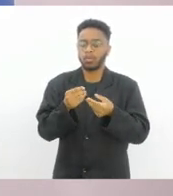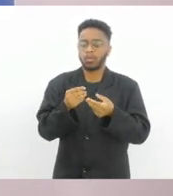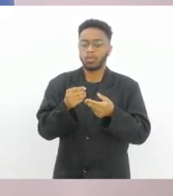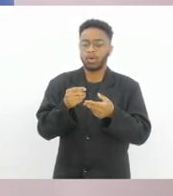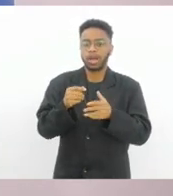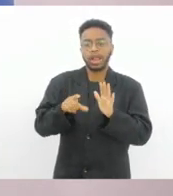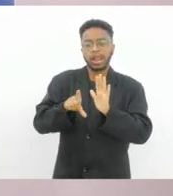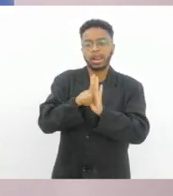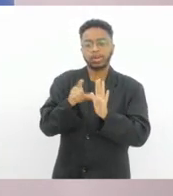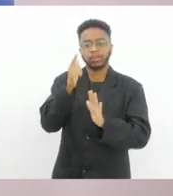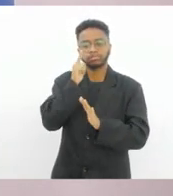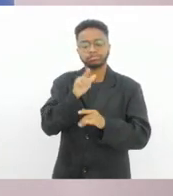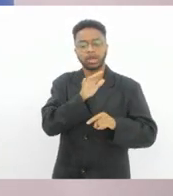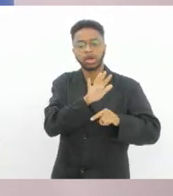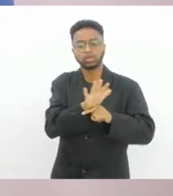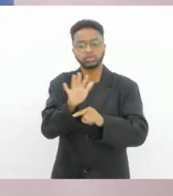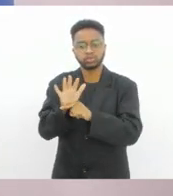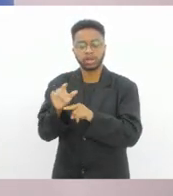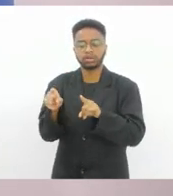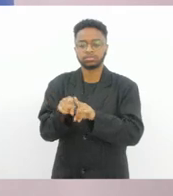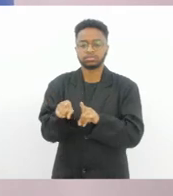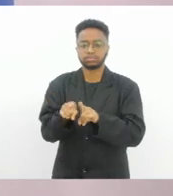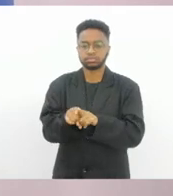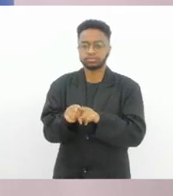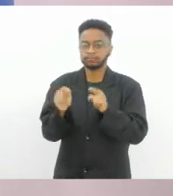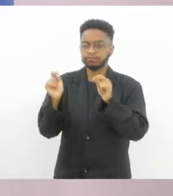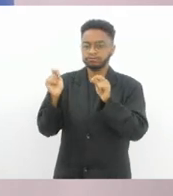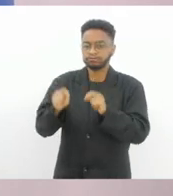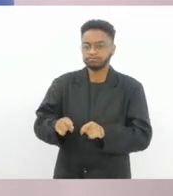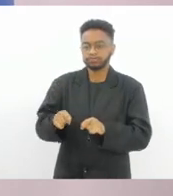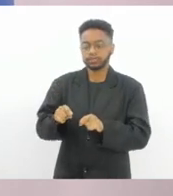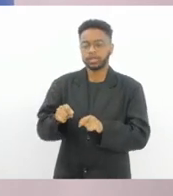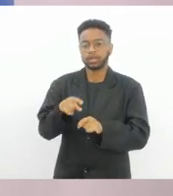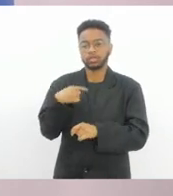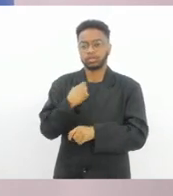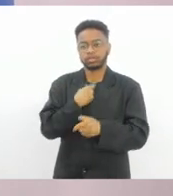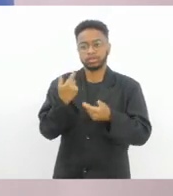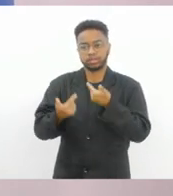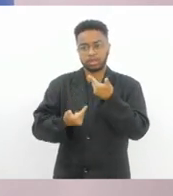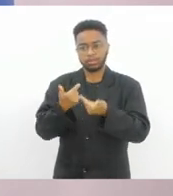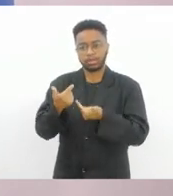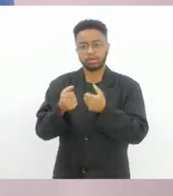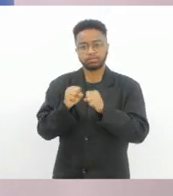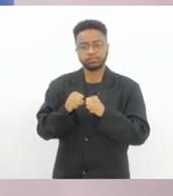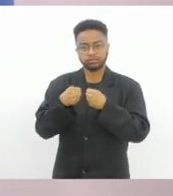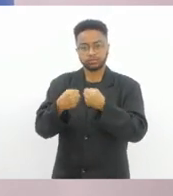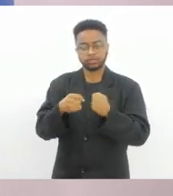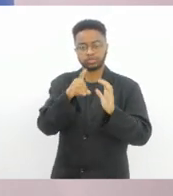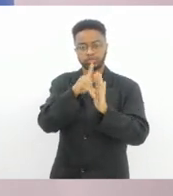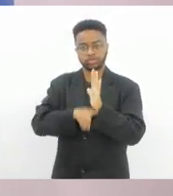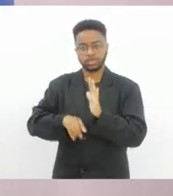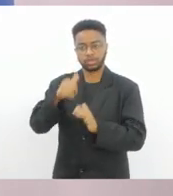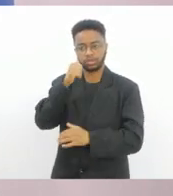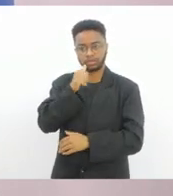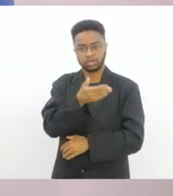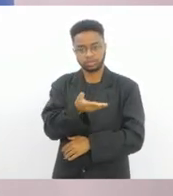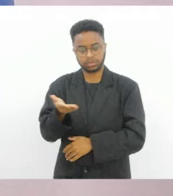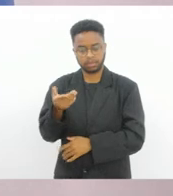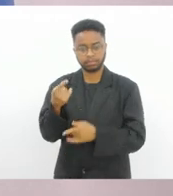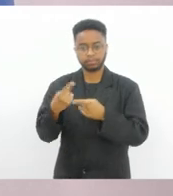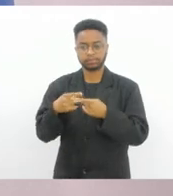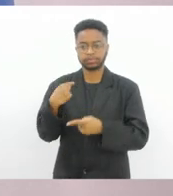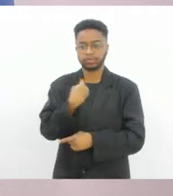pode contribuir para que a gente trabalhe em prol dos direitos das mulheres. Né? A gente sabe